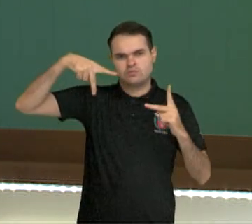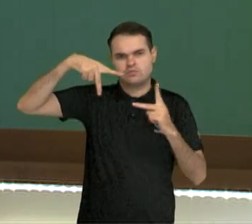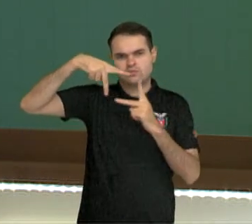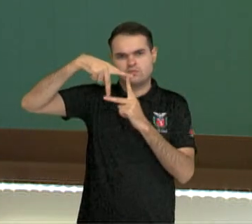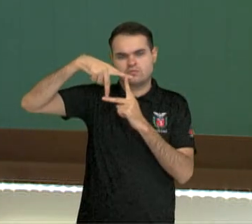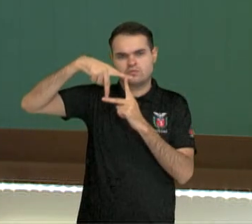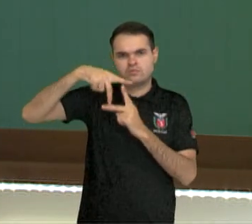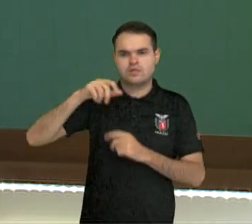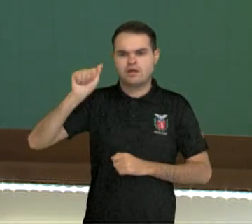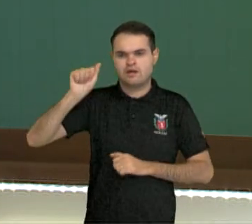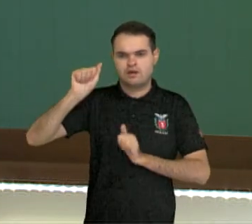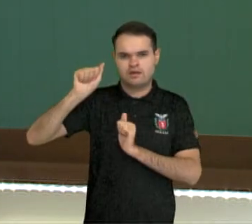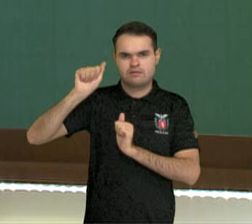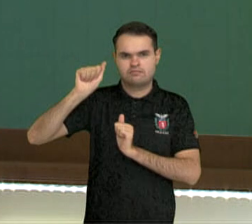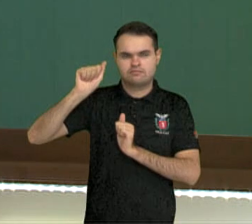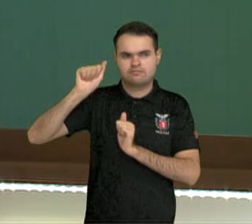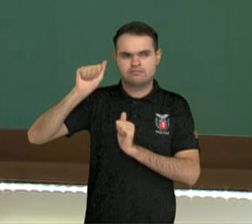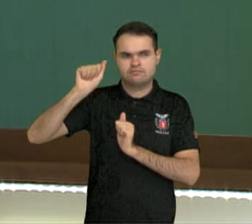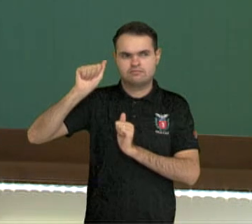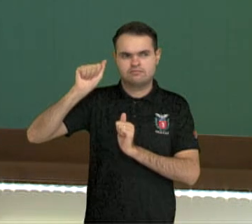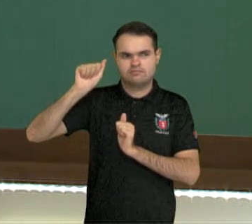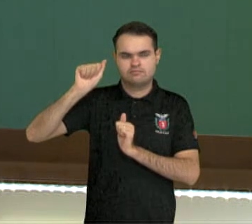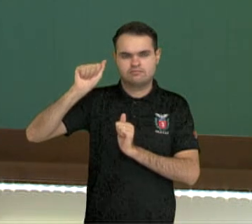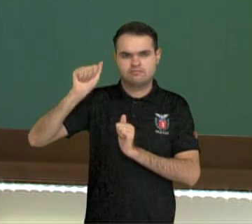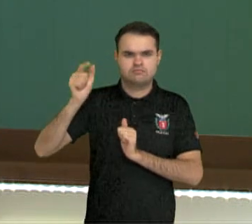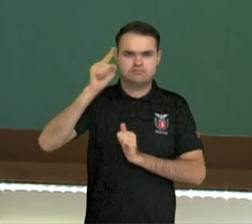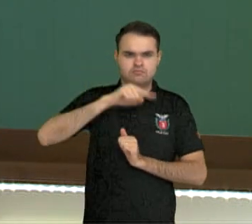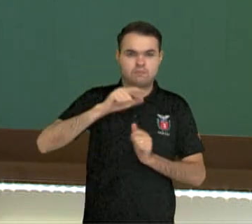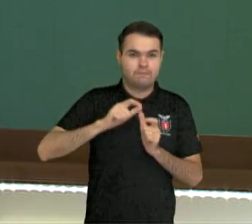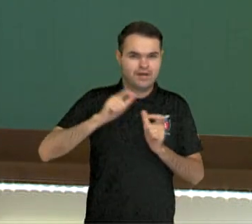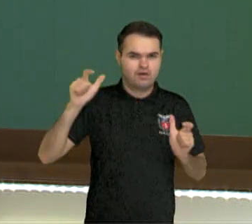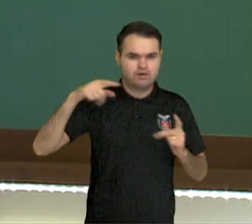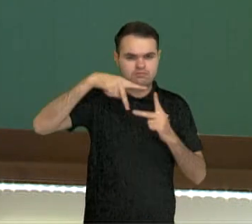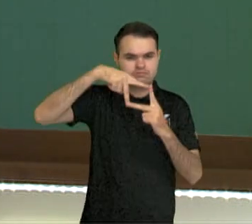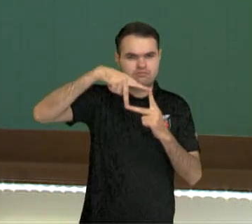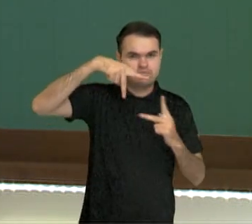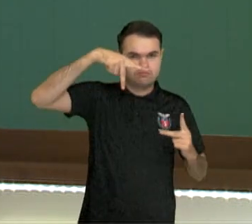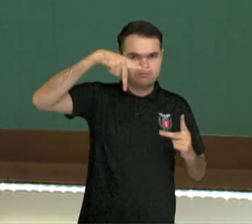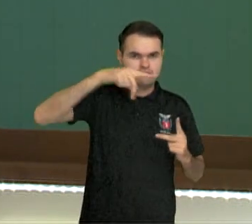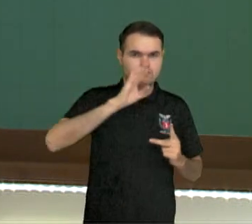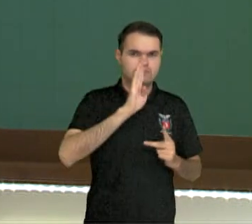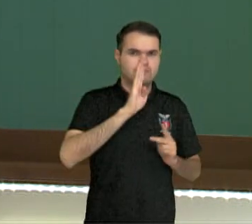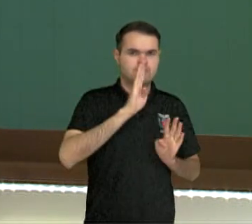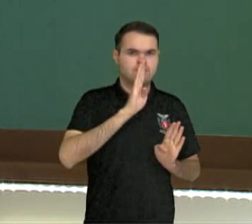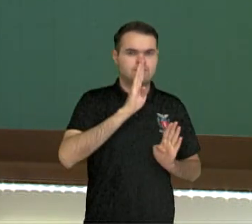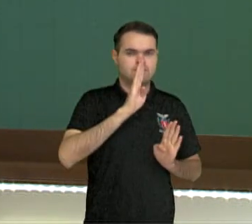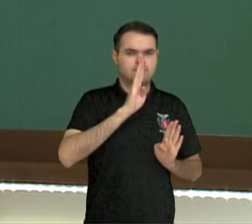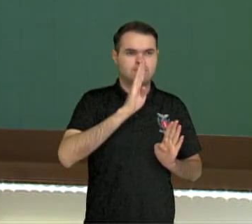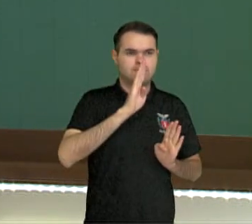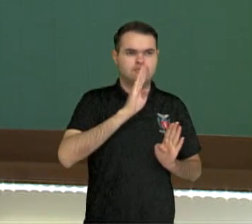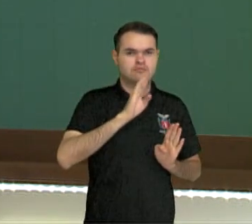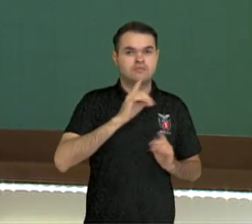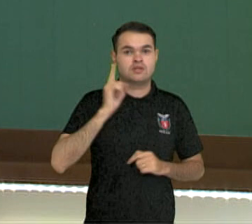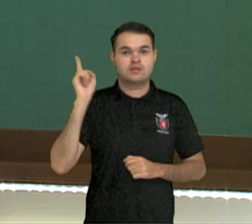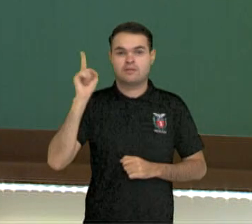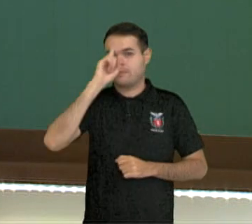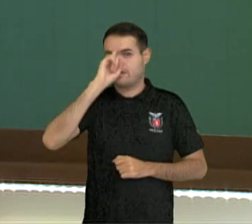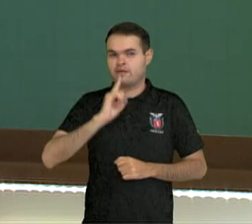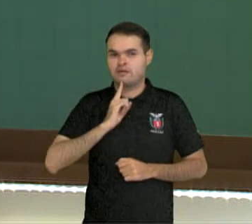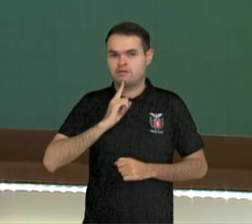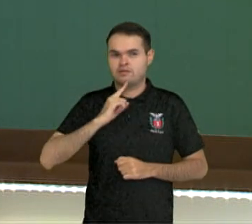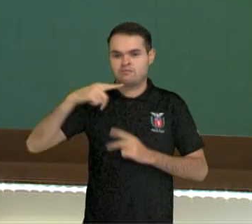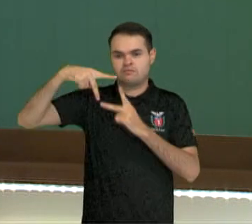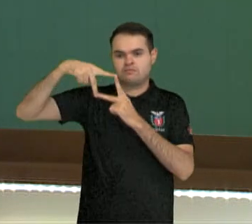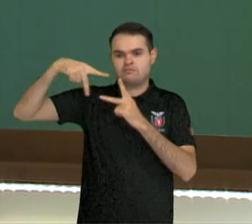por A e eu tenho um quadrado maior de lado B por B. E aqui eu tenho 2 retângulos, ó,